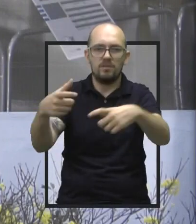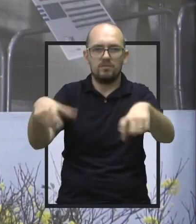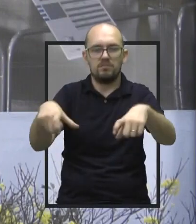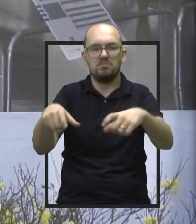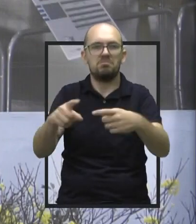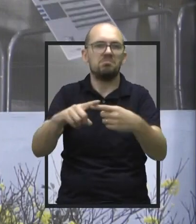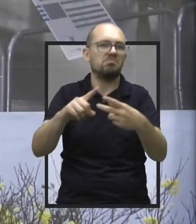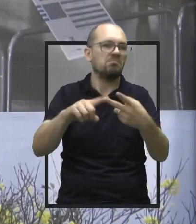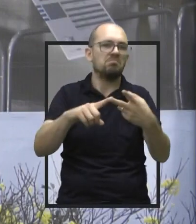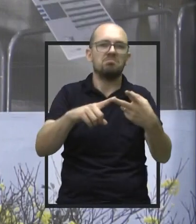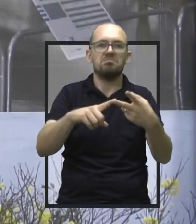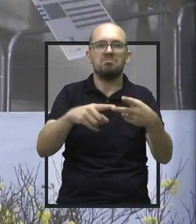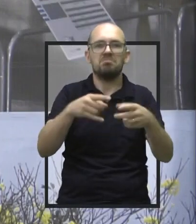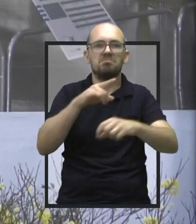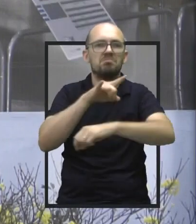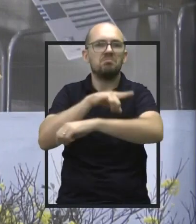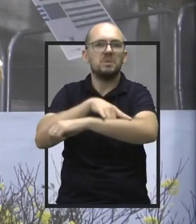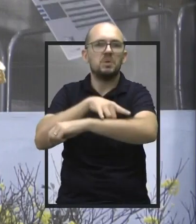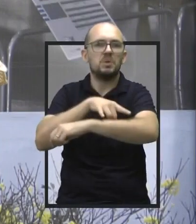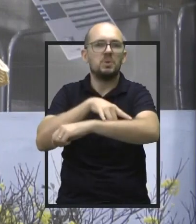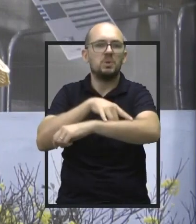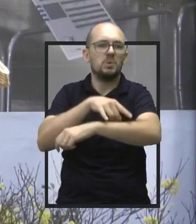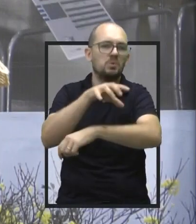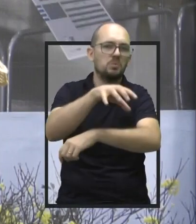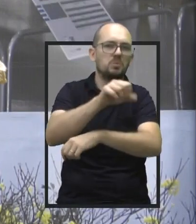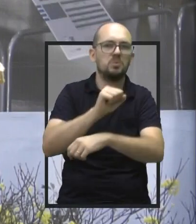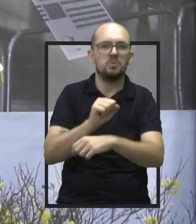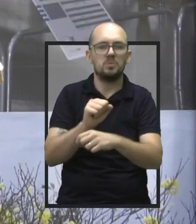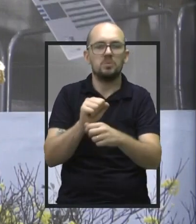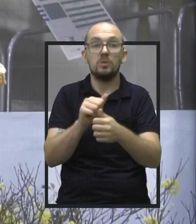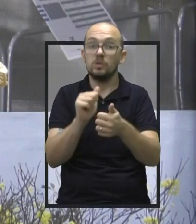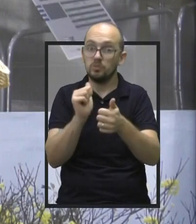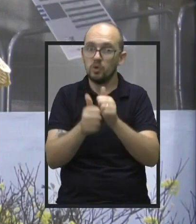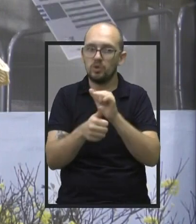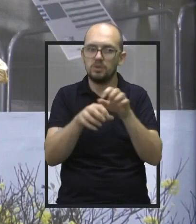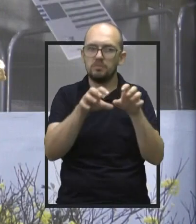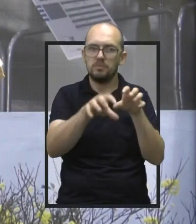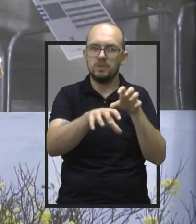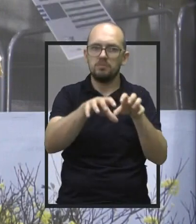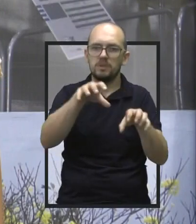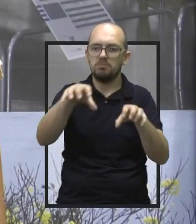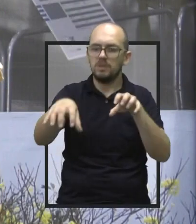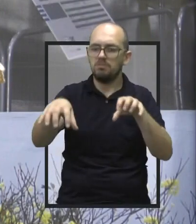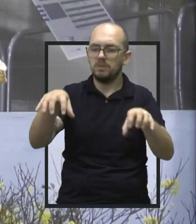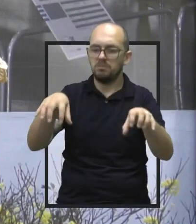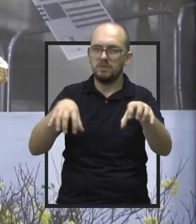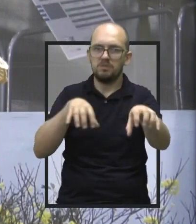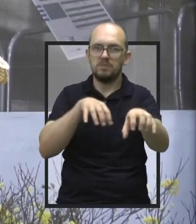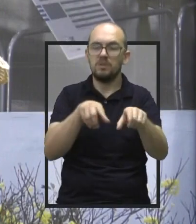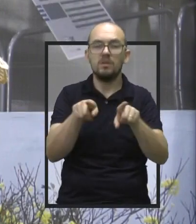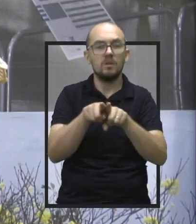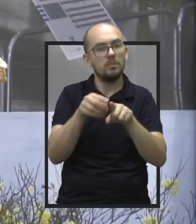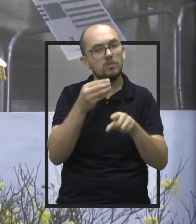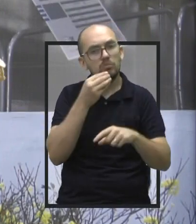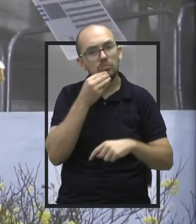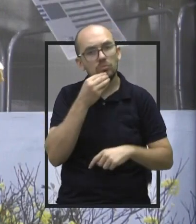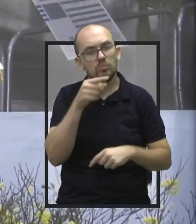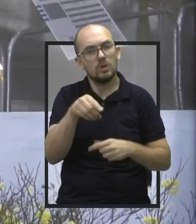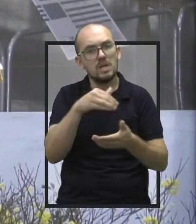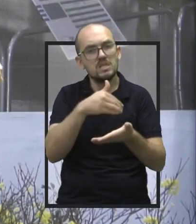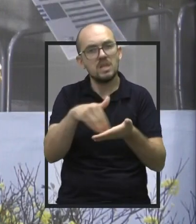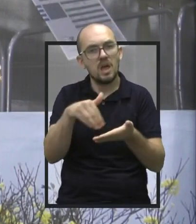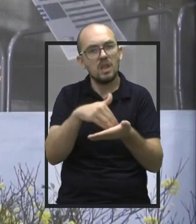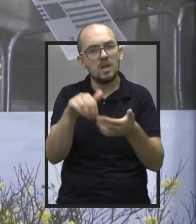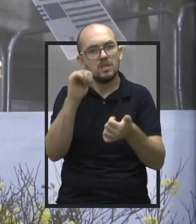local, fazer ali mesmo um complexo esportivo e também, por que não, ter uma secretaria, por exemplo, de